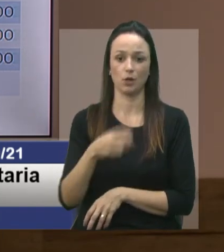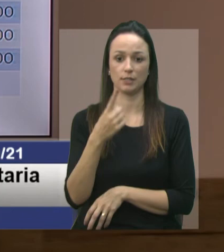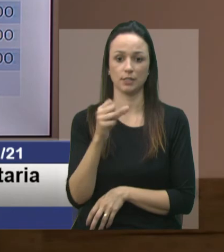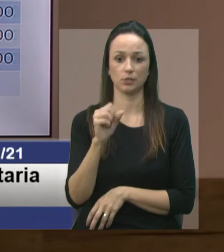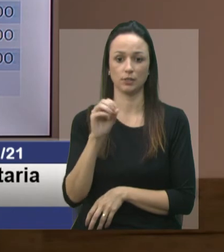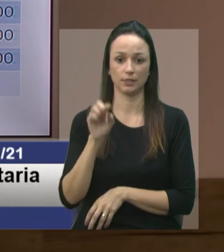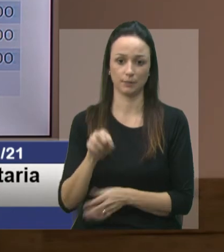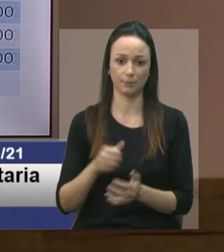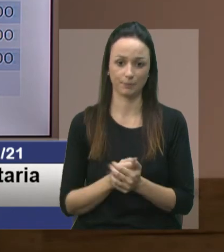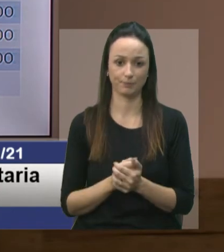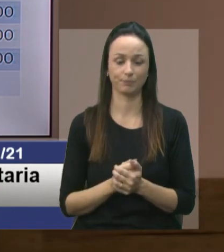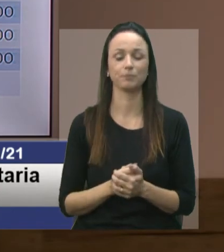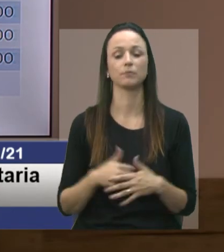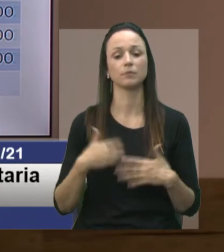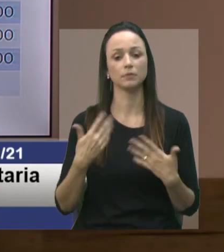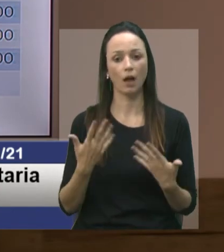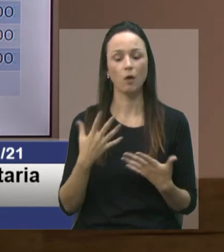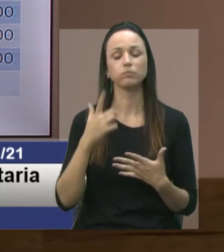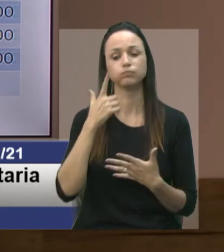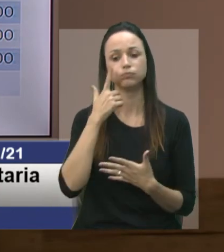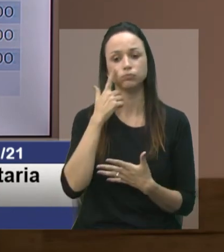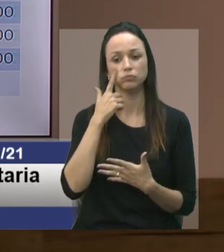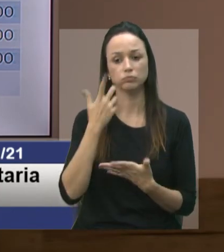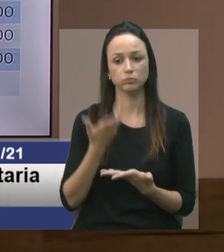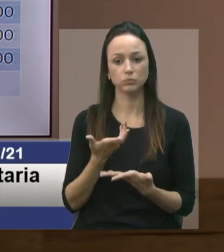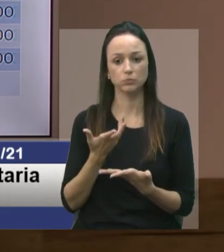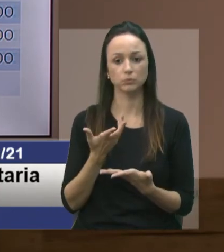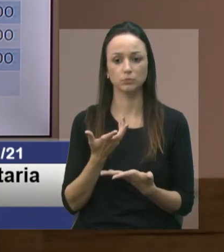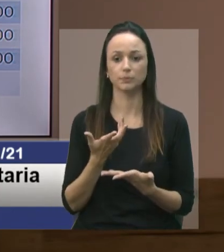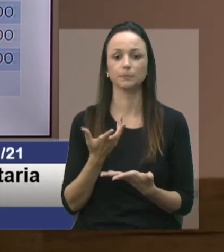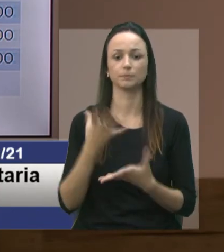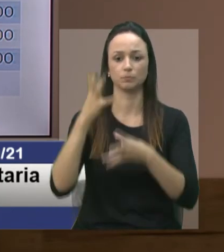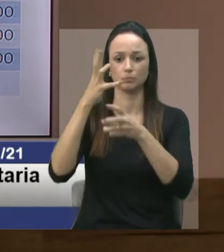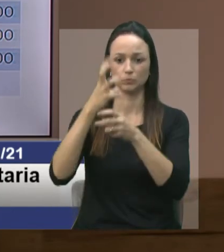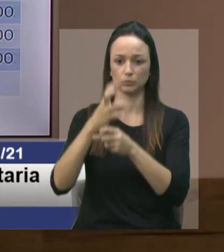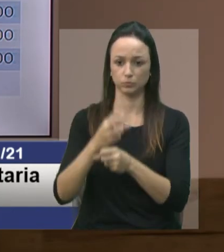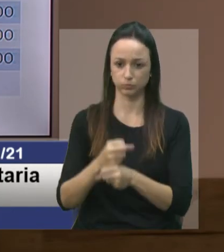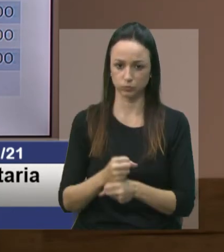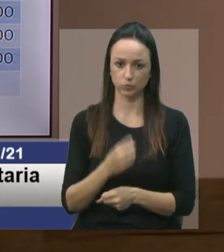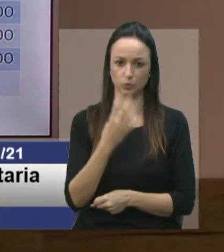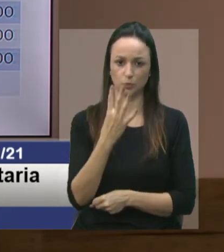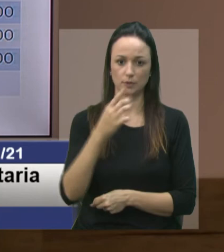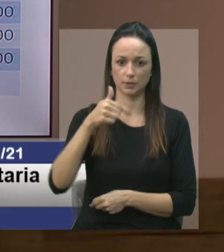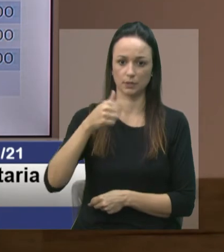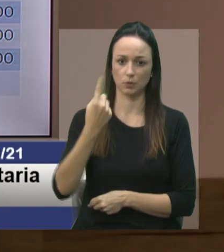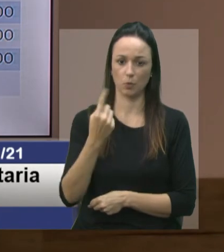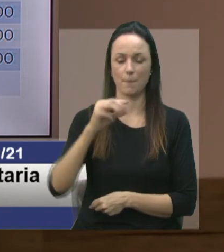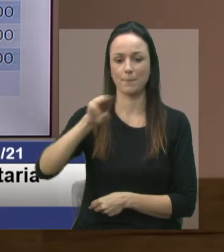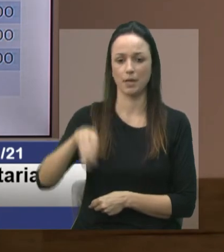R$ 42.180.000. E aí, então, a gente resulta no total da receita de